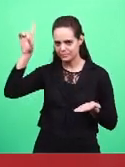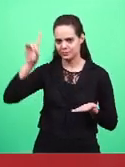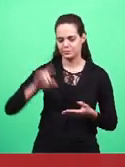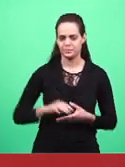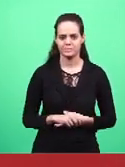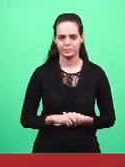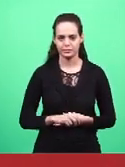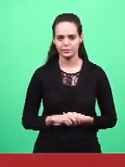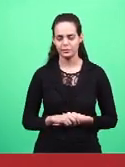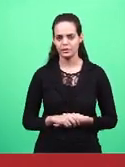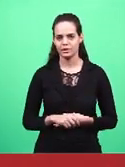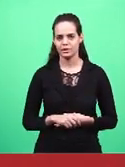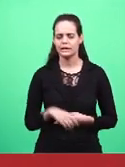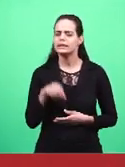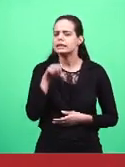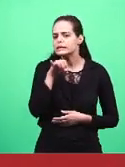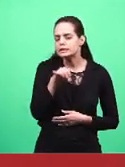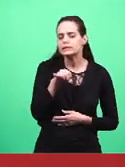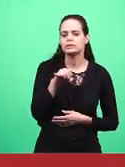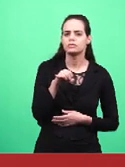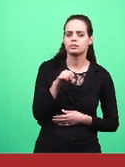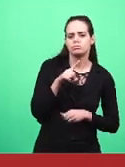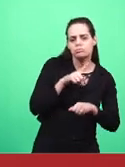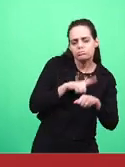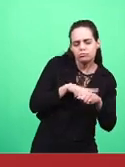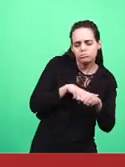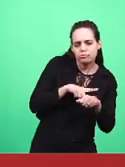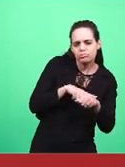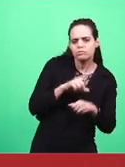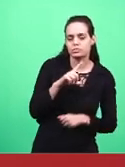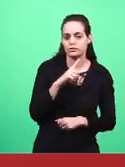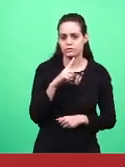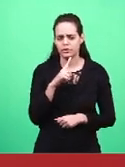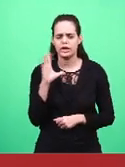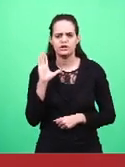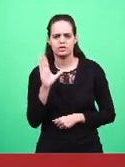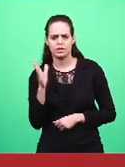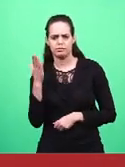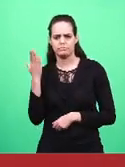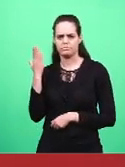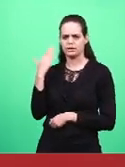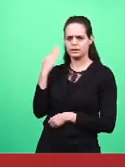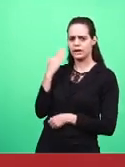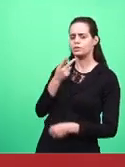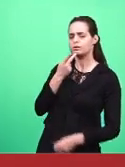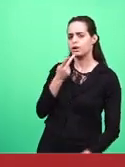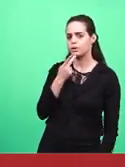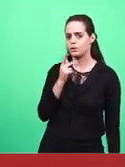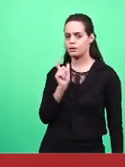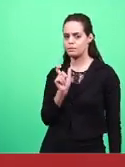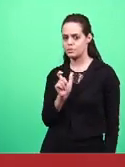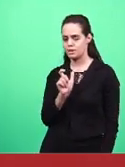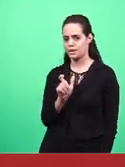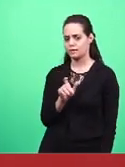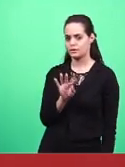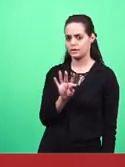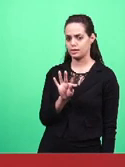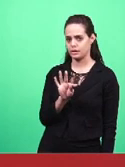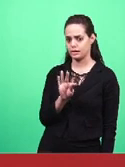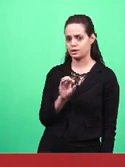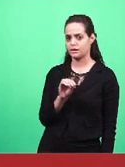compra produtos, em todo canto você tem made em USA, made em